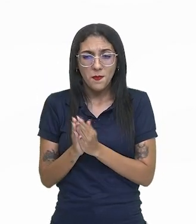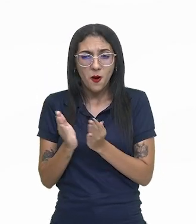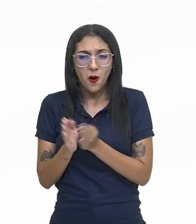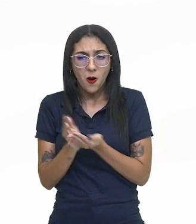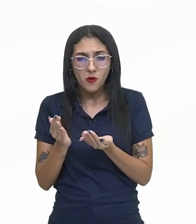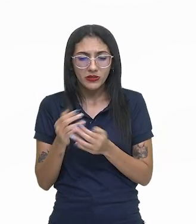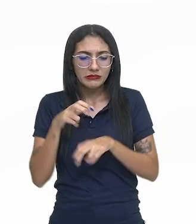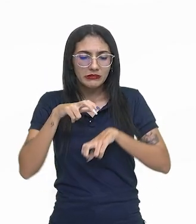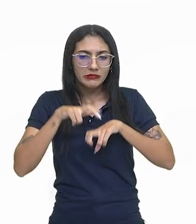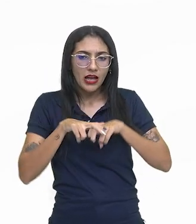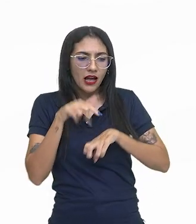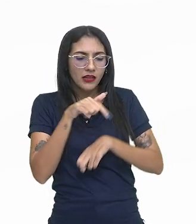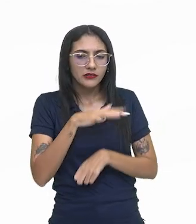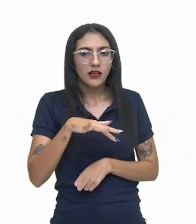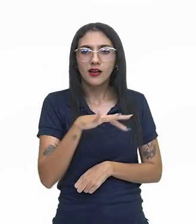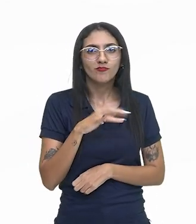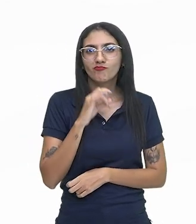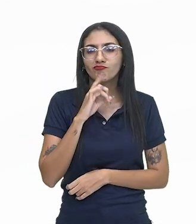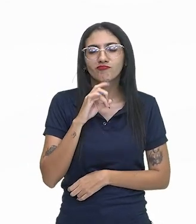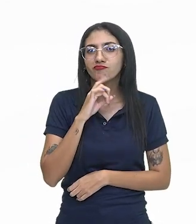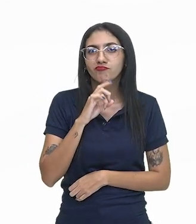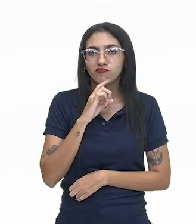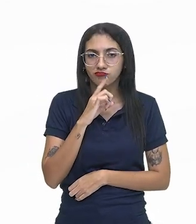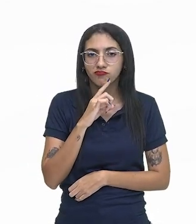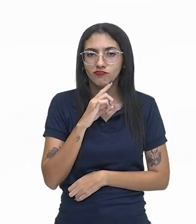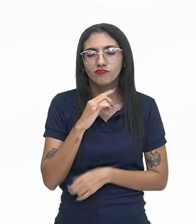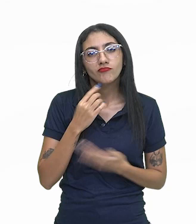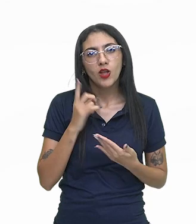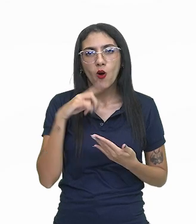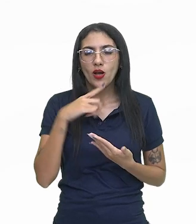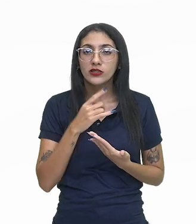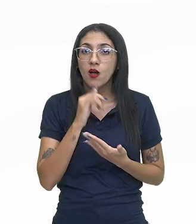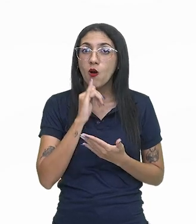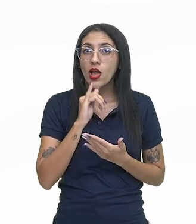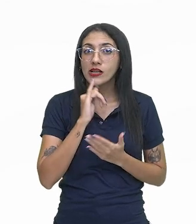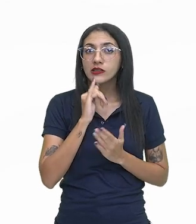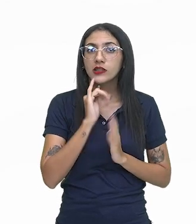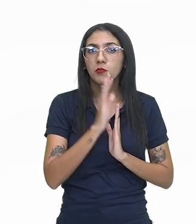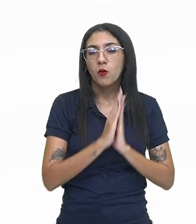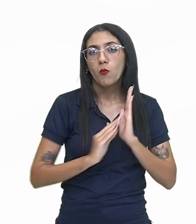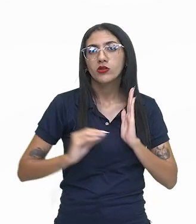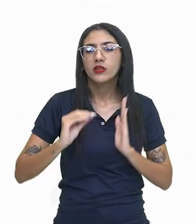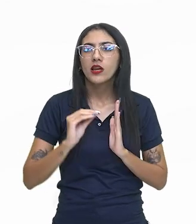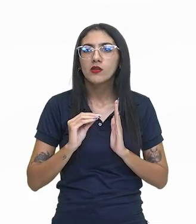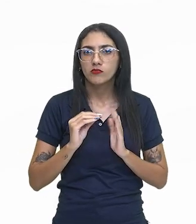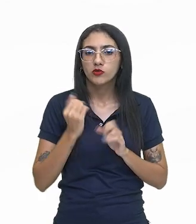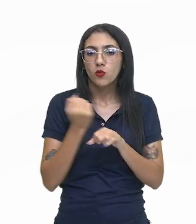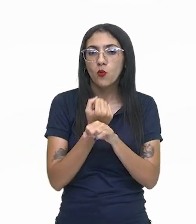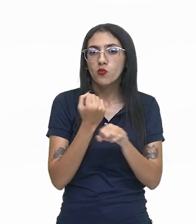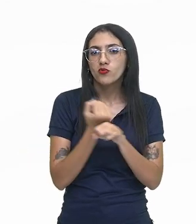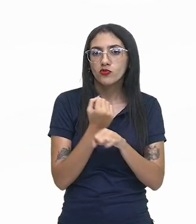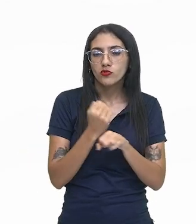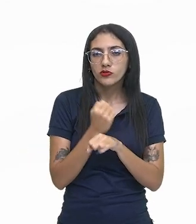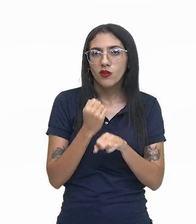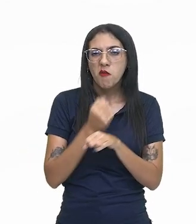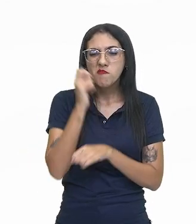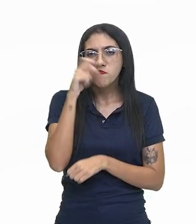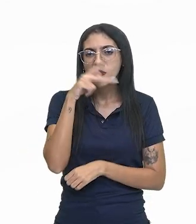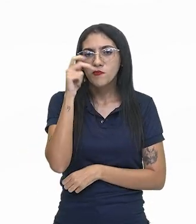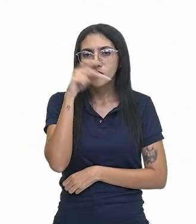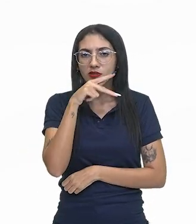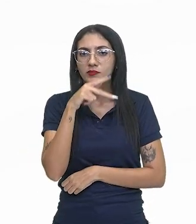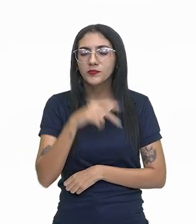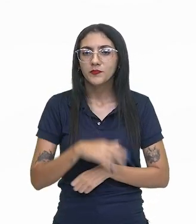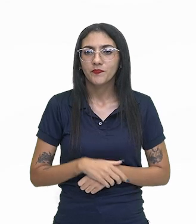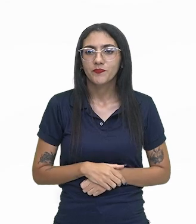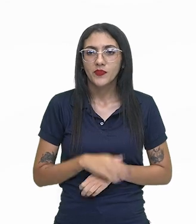as pessoas de ocuparem esse lugar aí, né? Esse é um exemplo de arquitetura hostil, né? Uma pessoa que muitas vezes ela